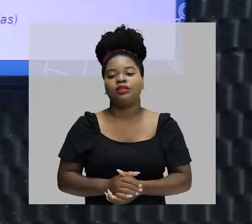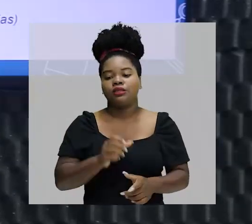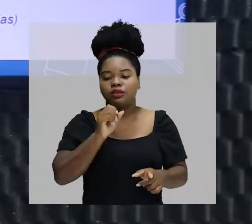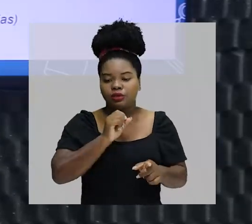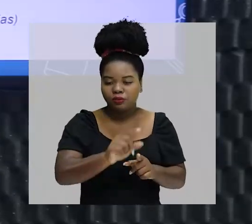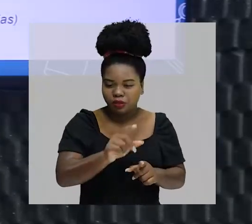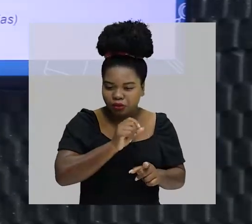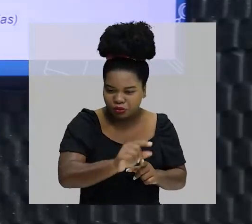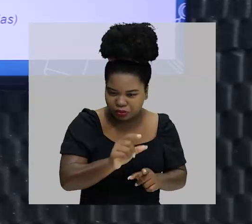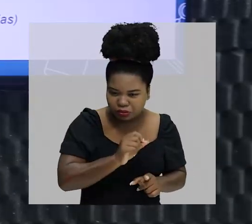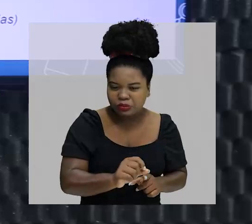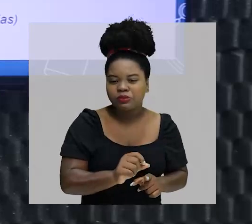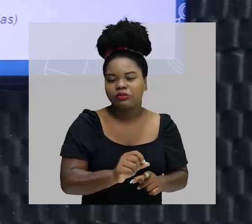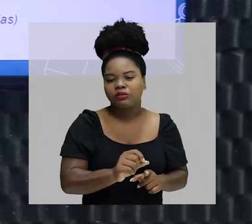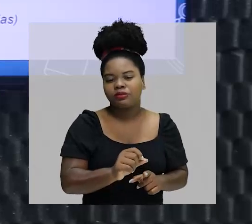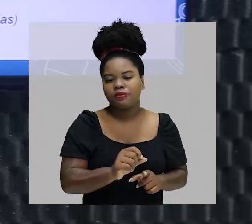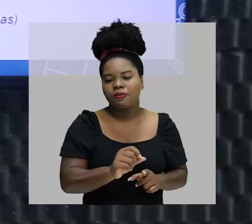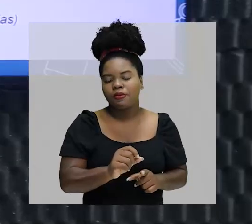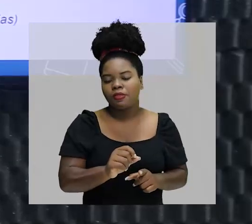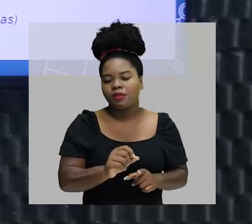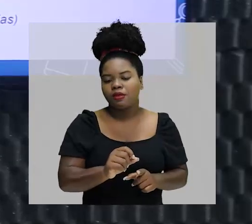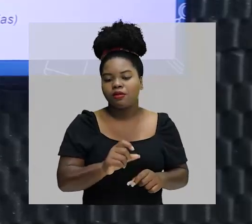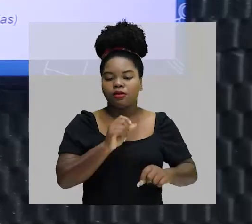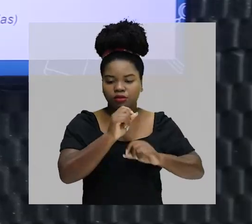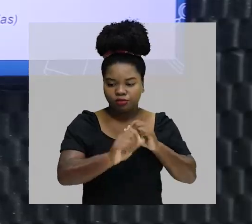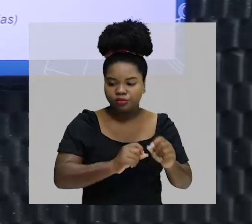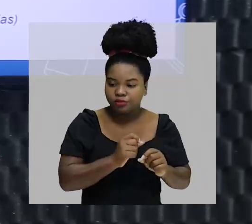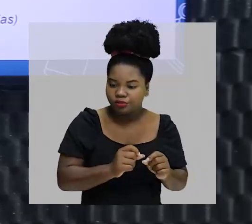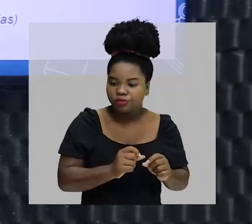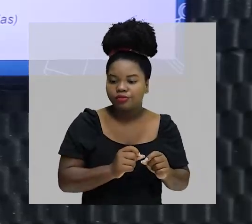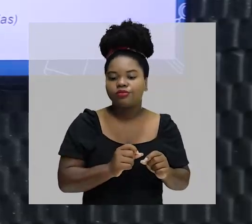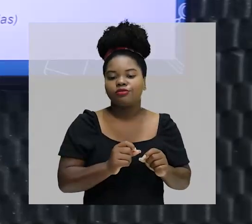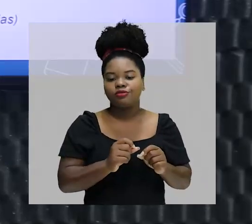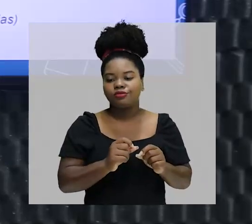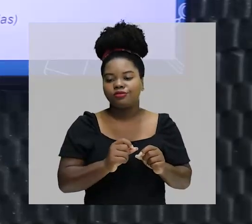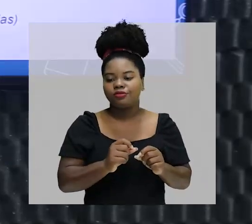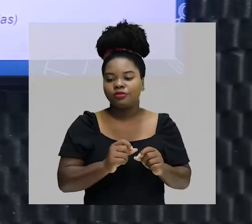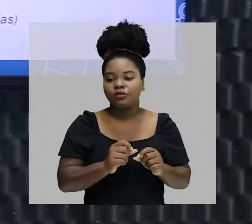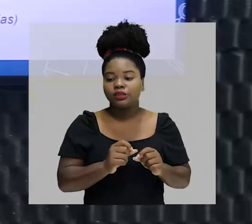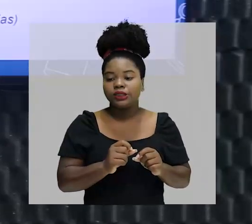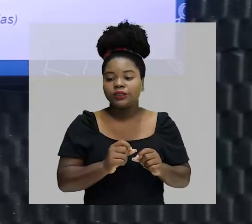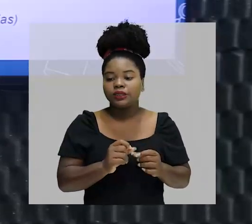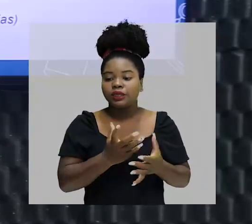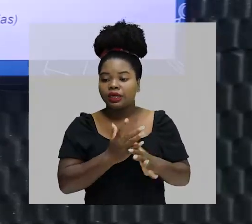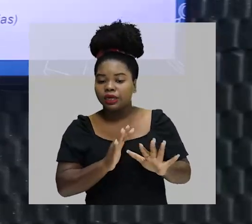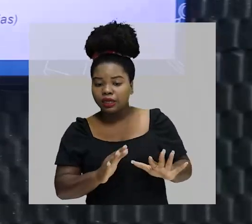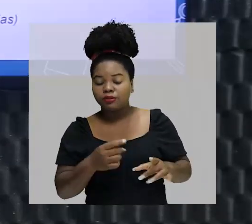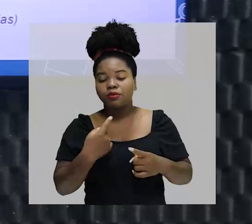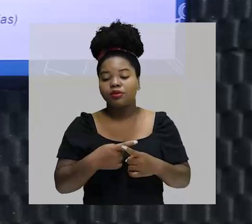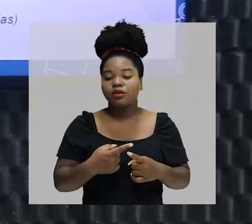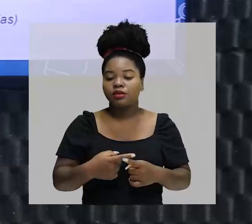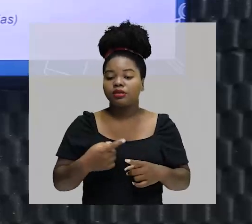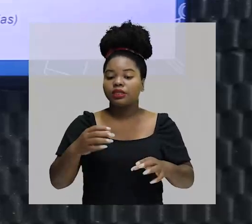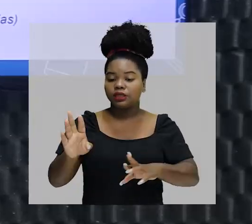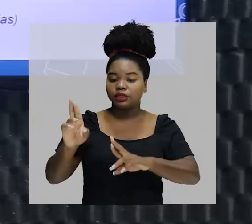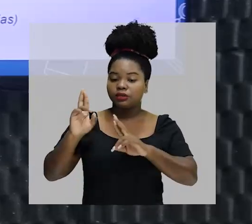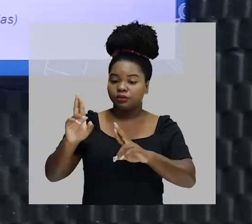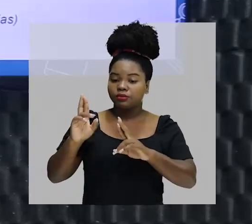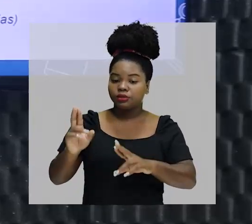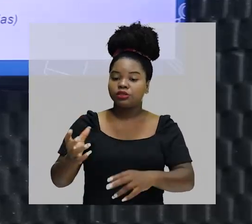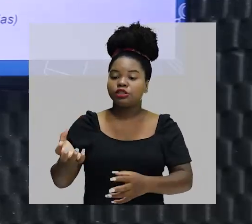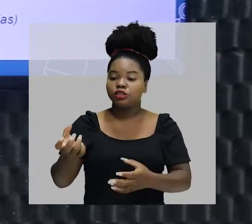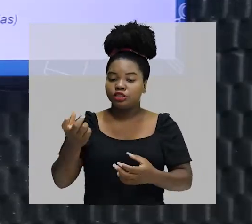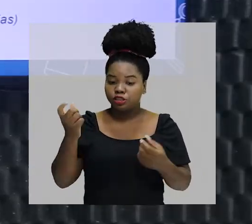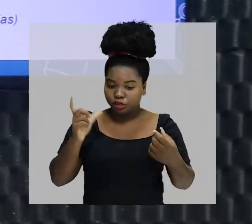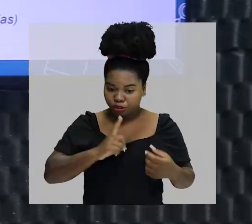estar alugando um imóvel, é temporário, porque eles têm uma expectativa de adquirir um imóvel próprio.